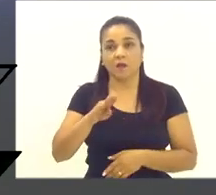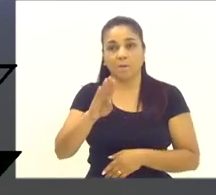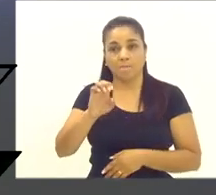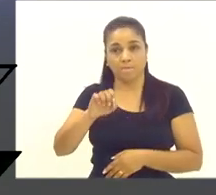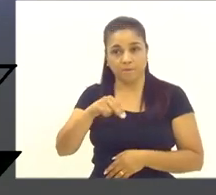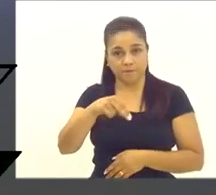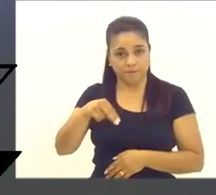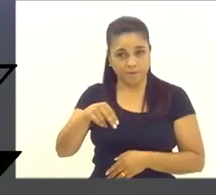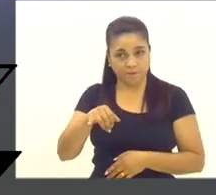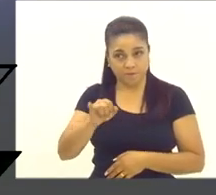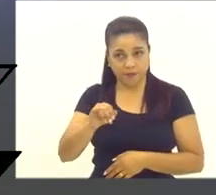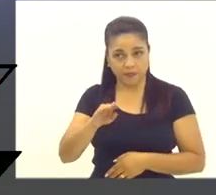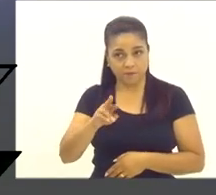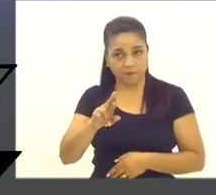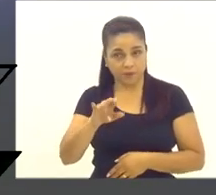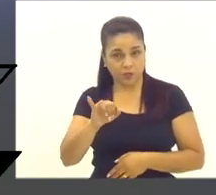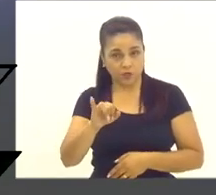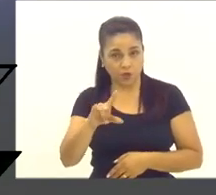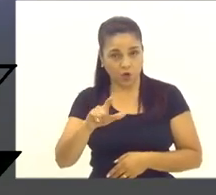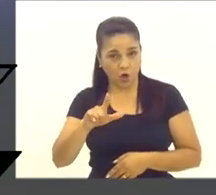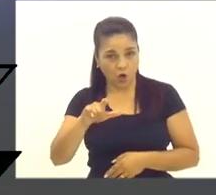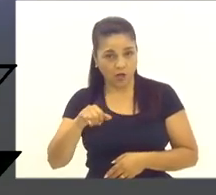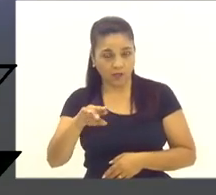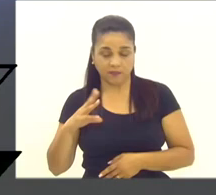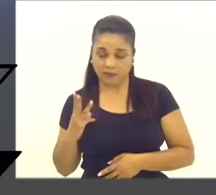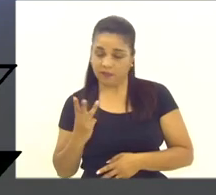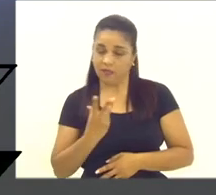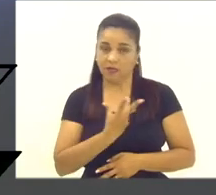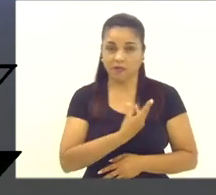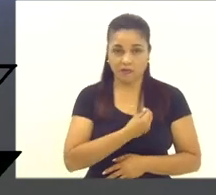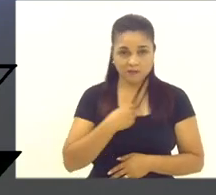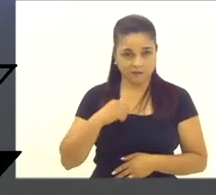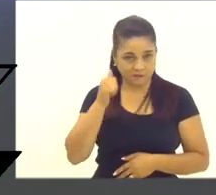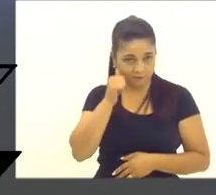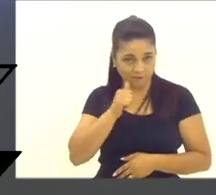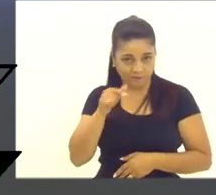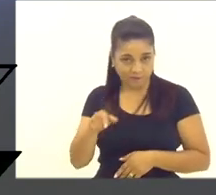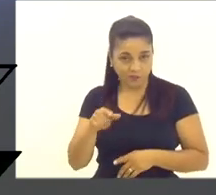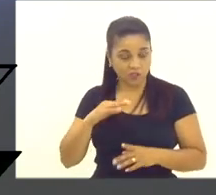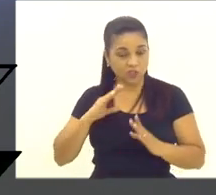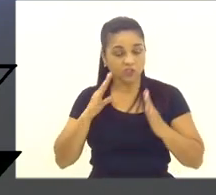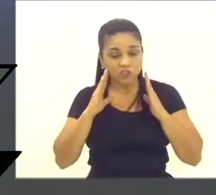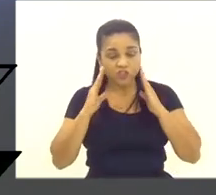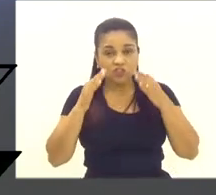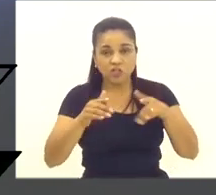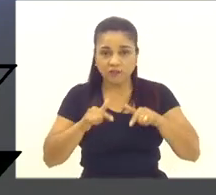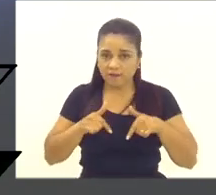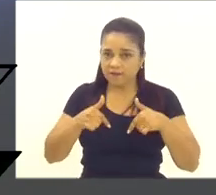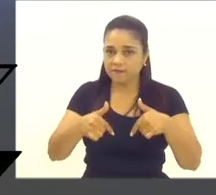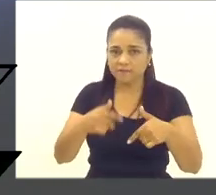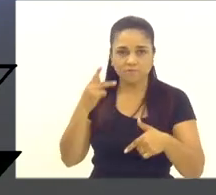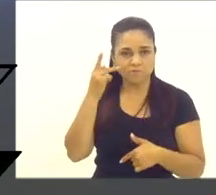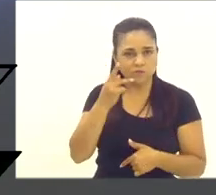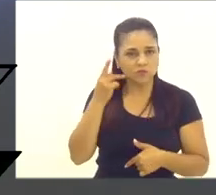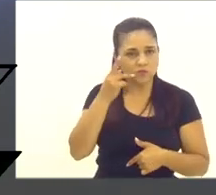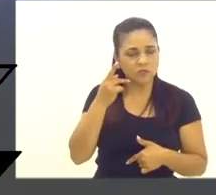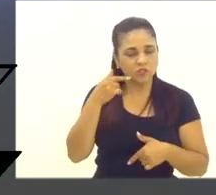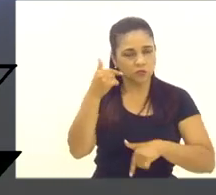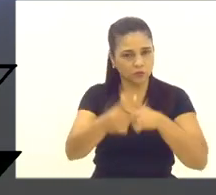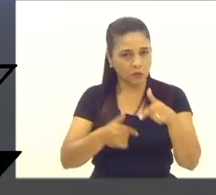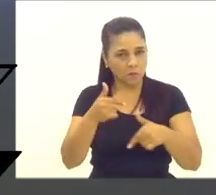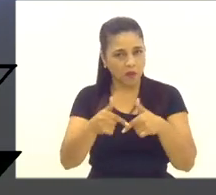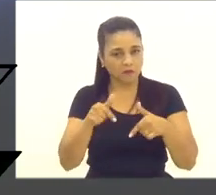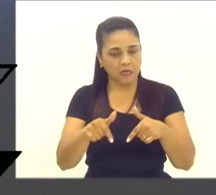trans ao fato dela da atuação política né de com relação direta atuação política dela pedindo para que ela